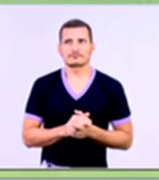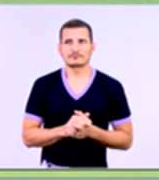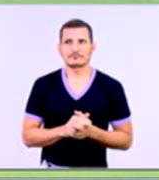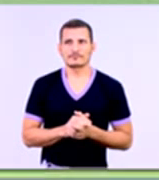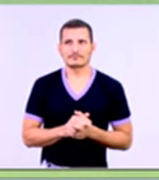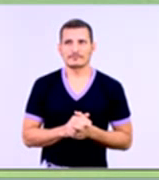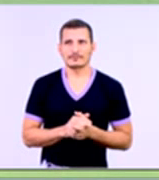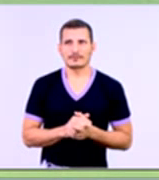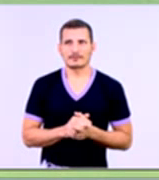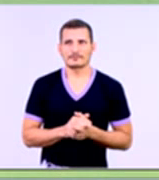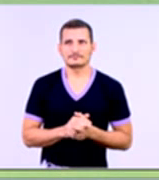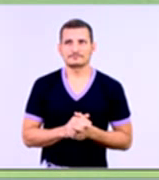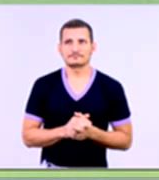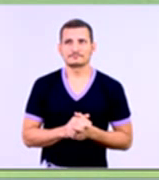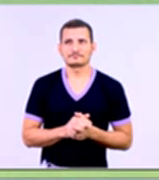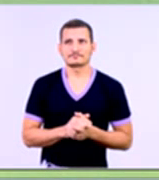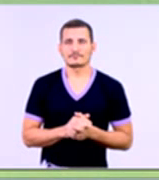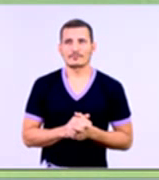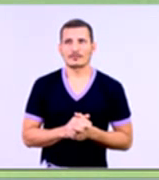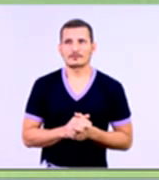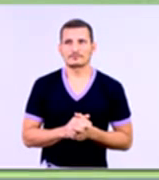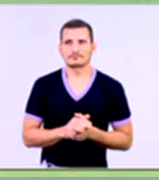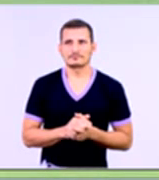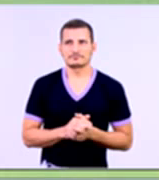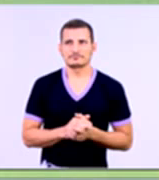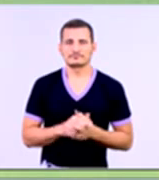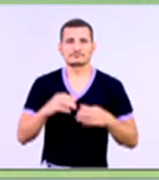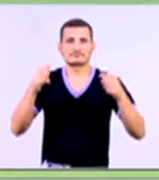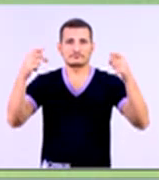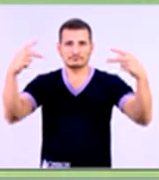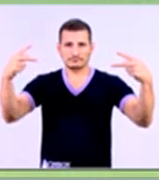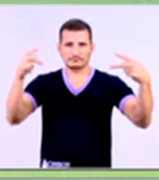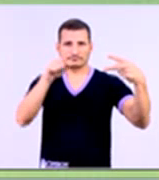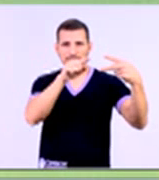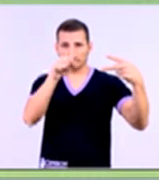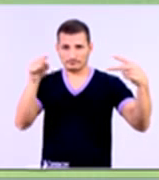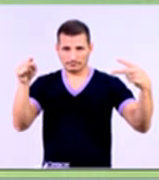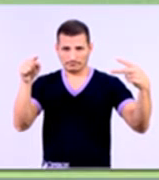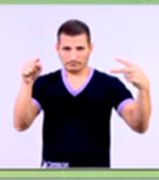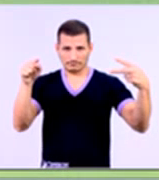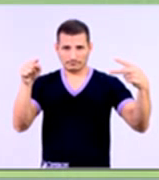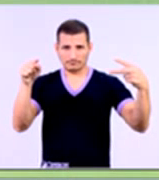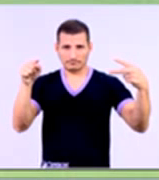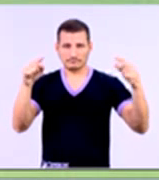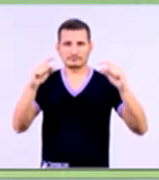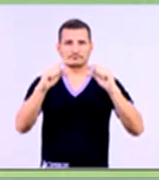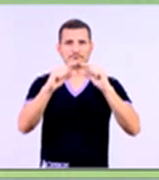Bootstrap dessa forma: input do tipo text e coloquei aqui um